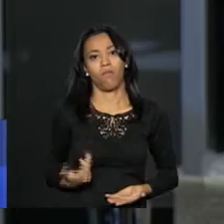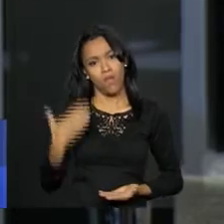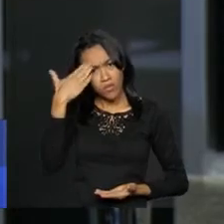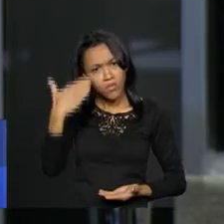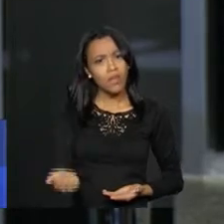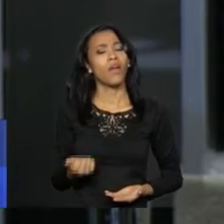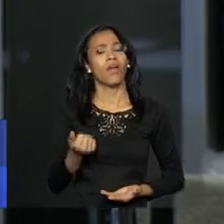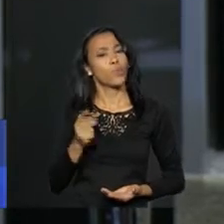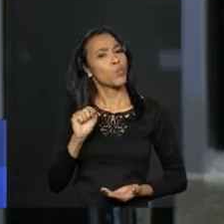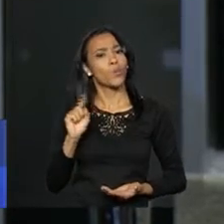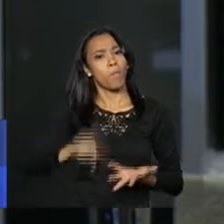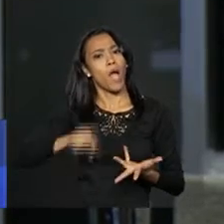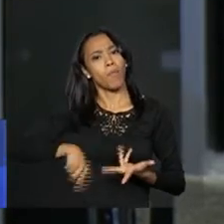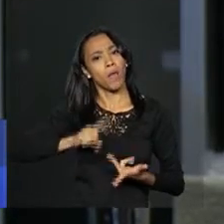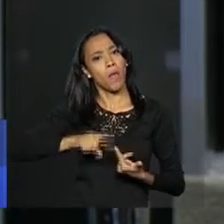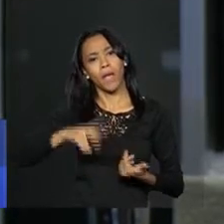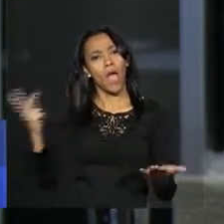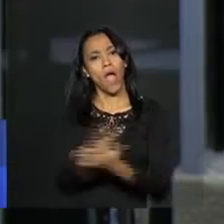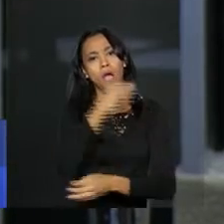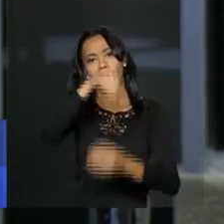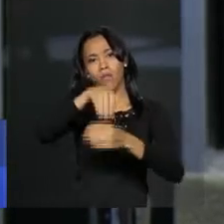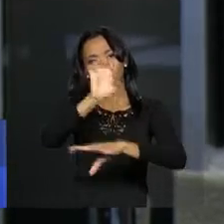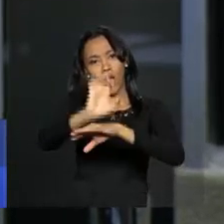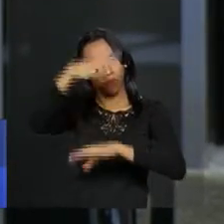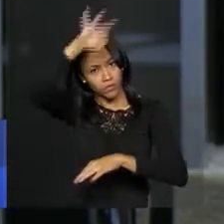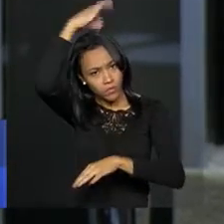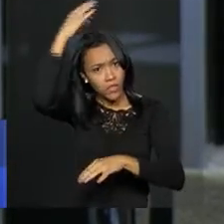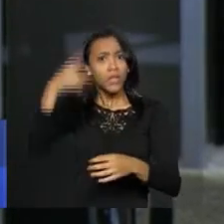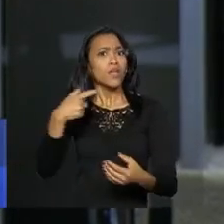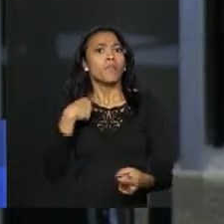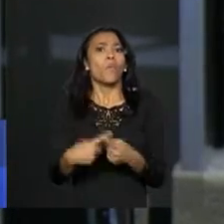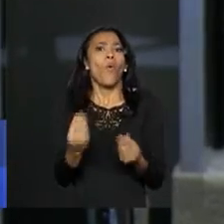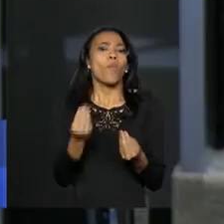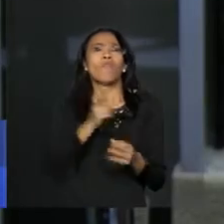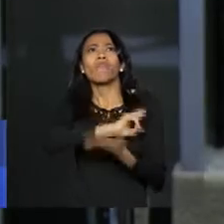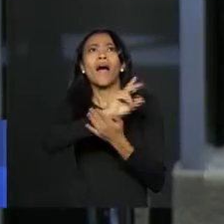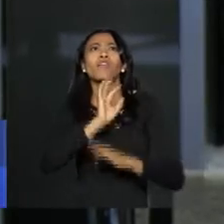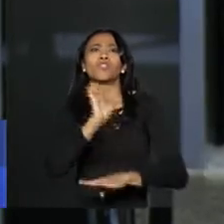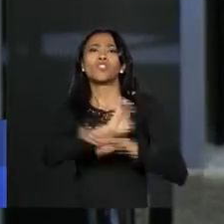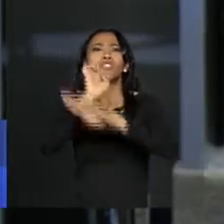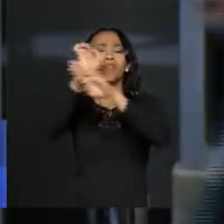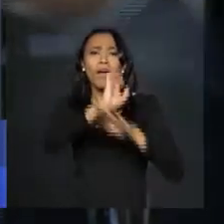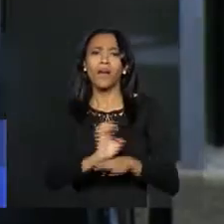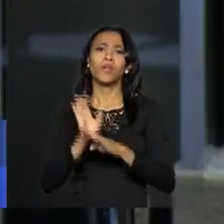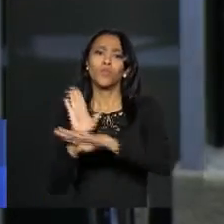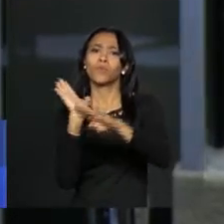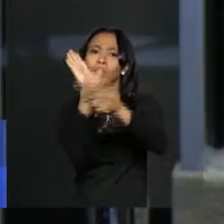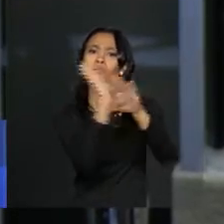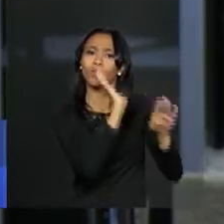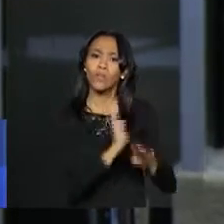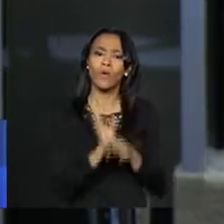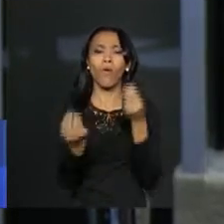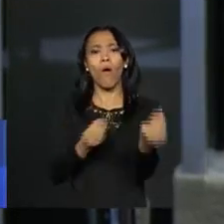os governos de lá. Não podemos ser injustos com tanta gente que ajudou esse Brasil. Nós temos compromisso com a democracia.